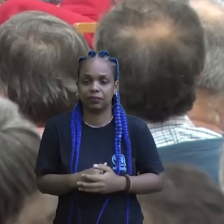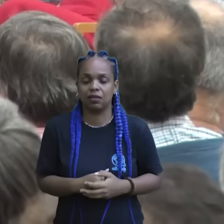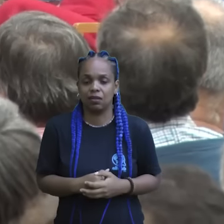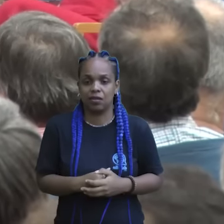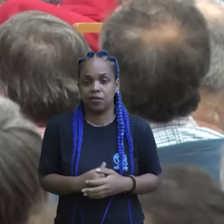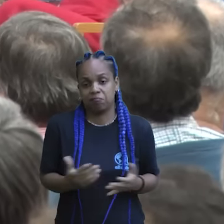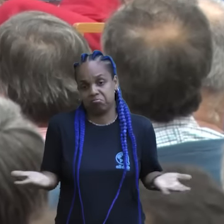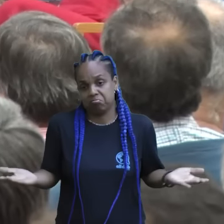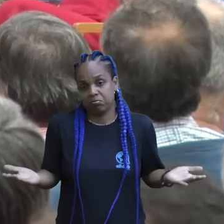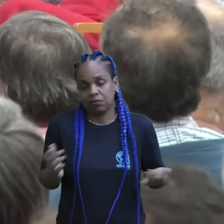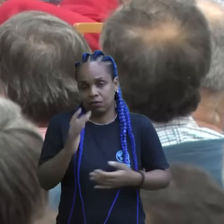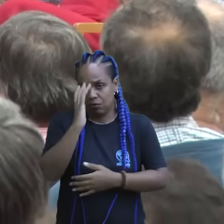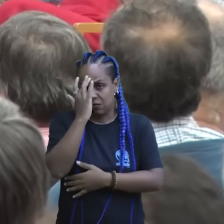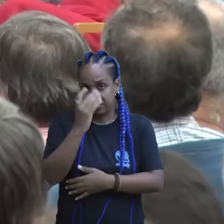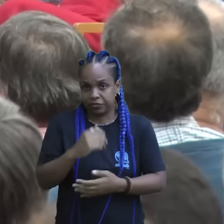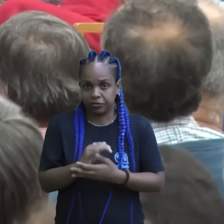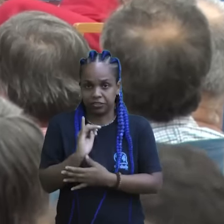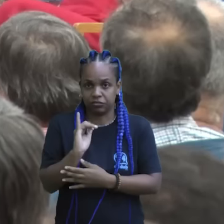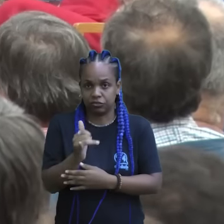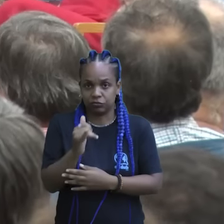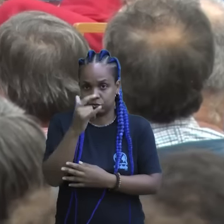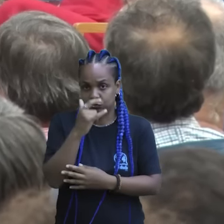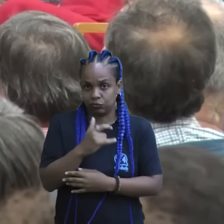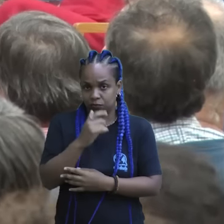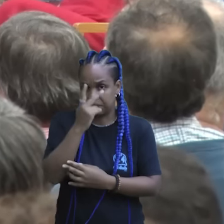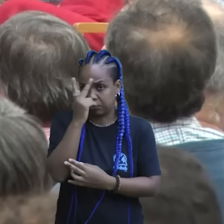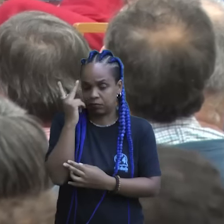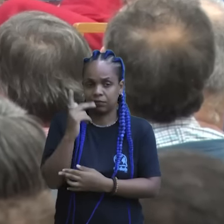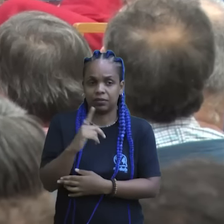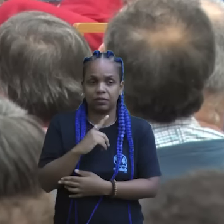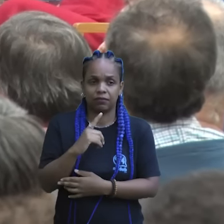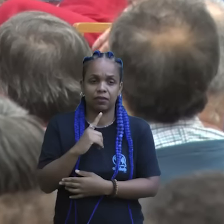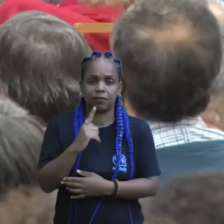varejo e otimista no atacado. Eu acho que a história roda.